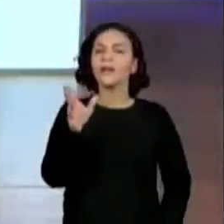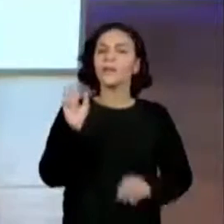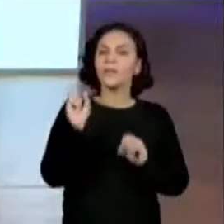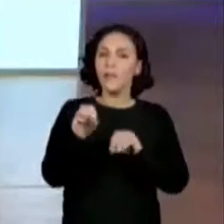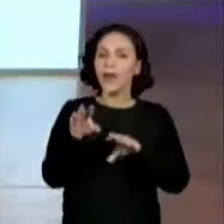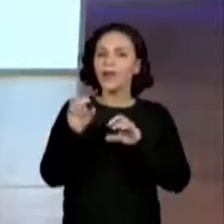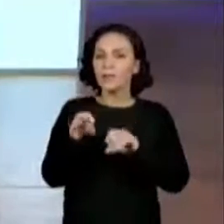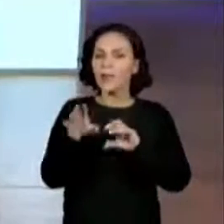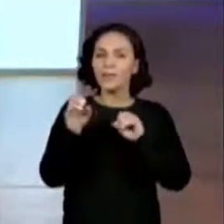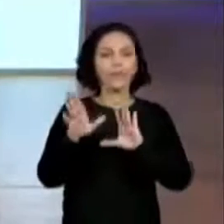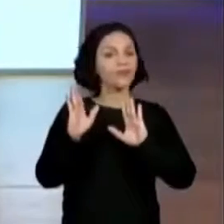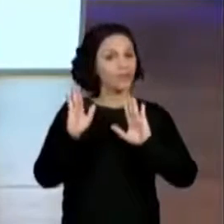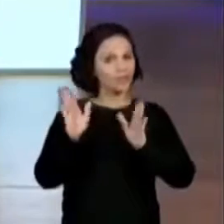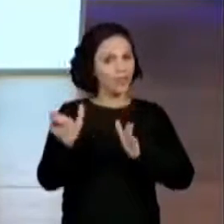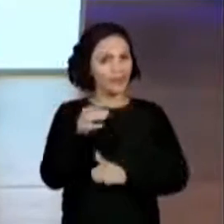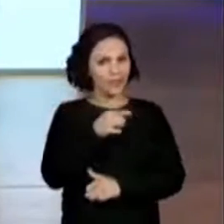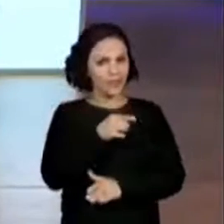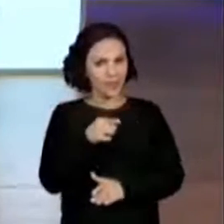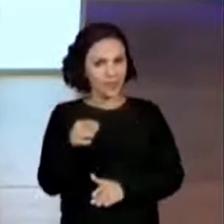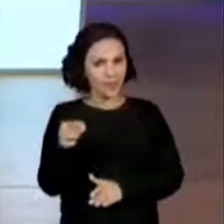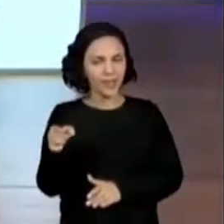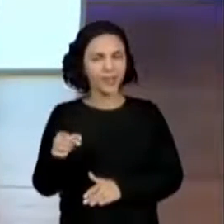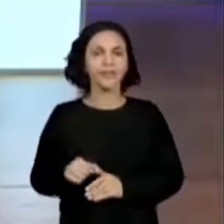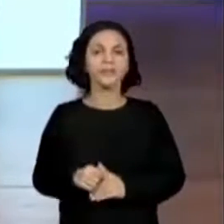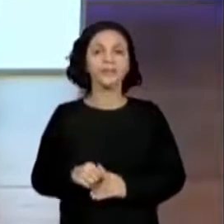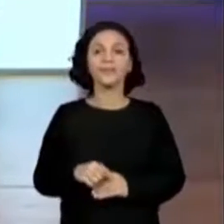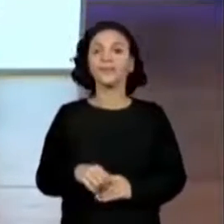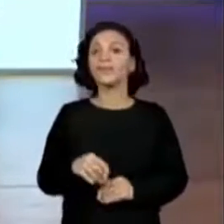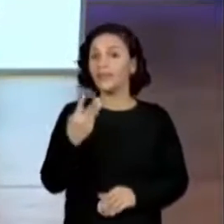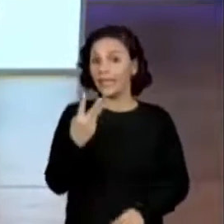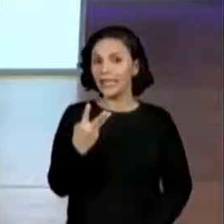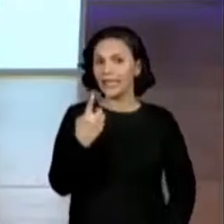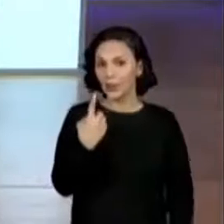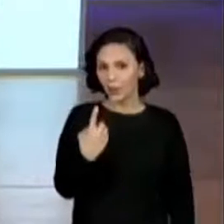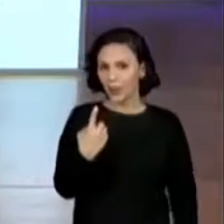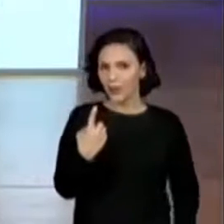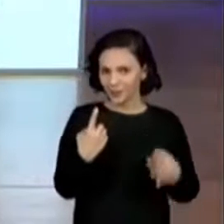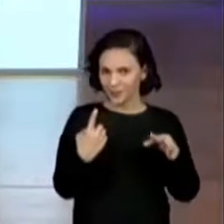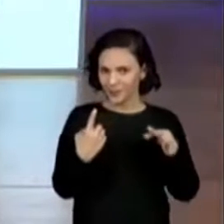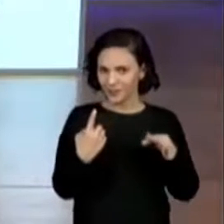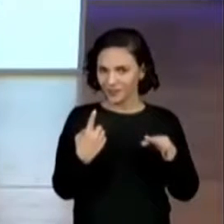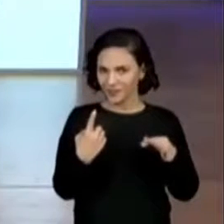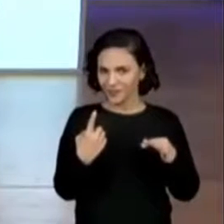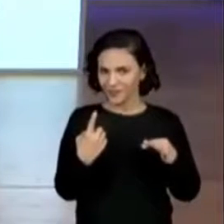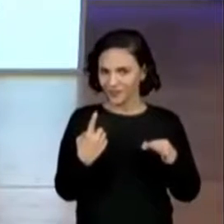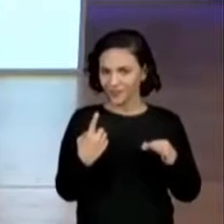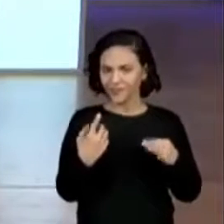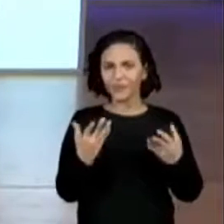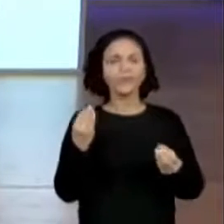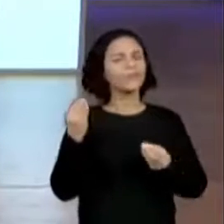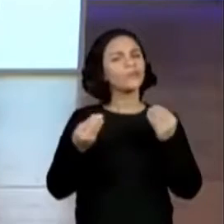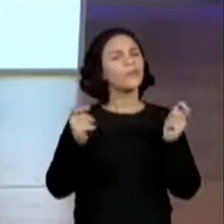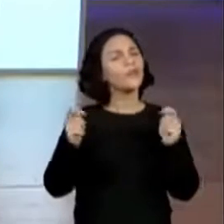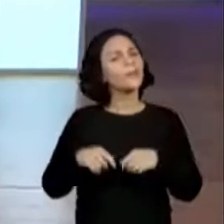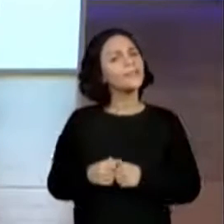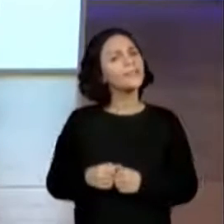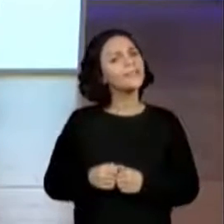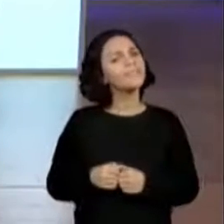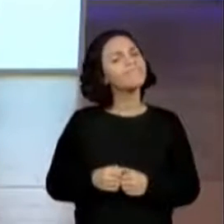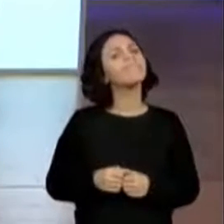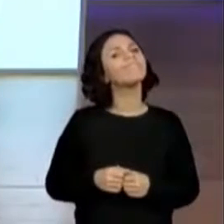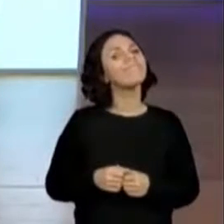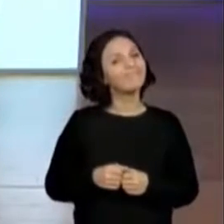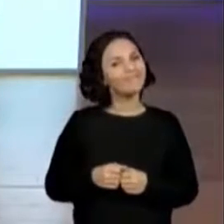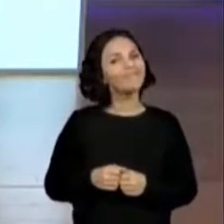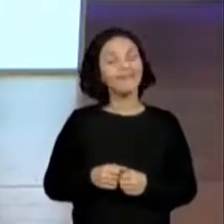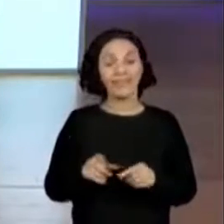aqui essa semana da criançada, deu ali 31, certo? E eles poderiam fazer como? Eles poderiam